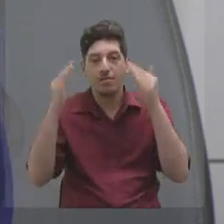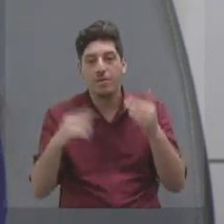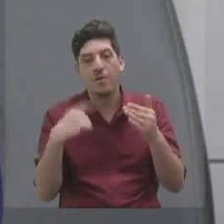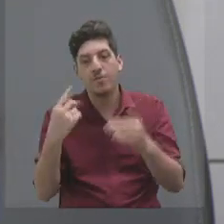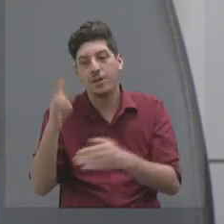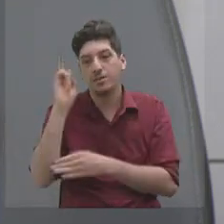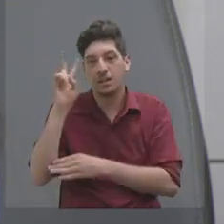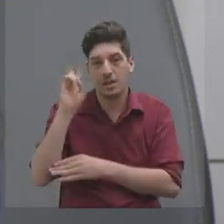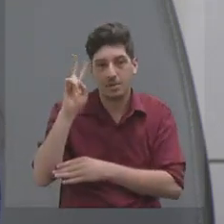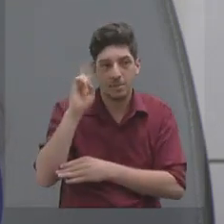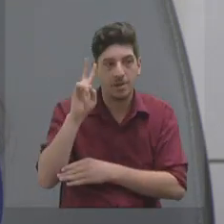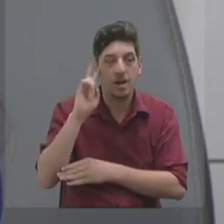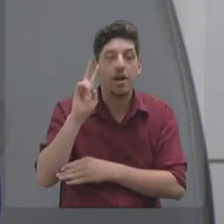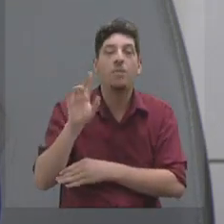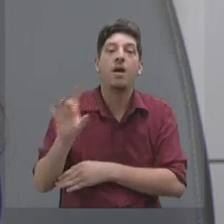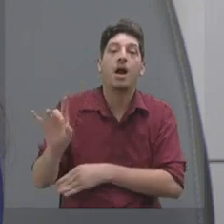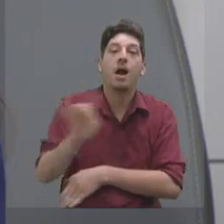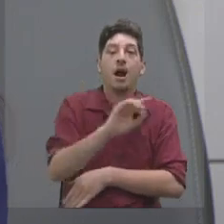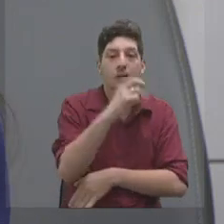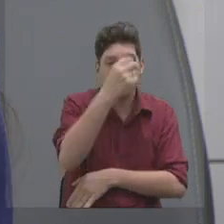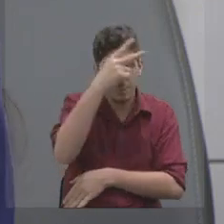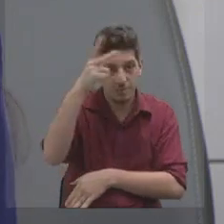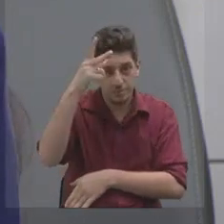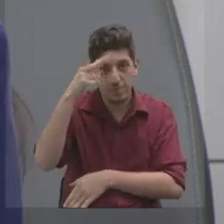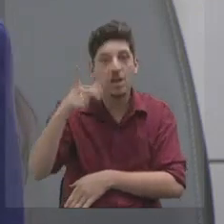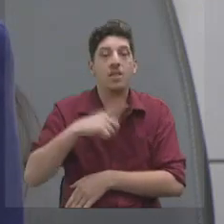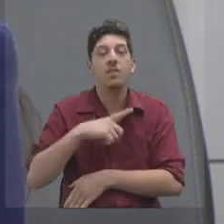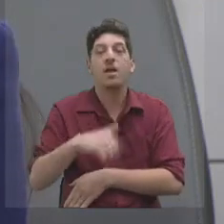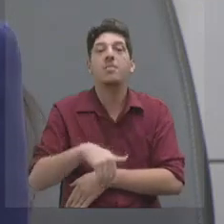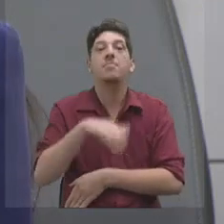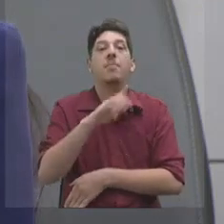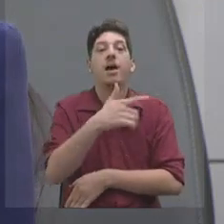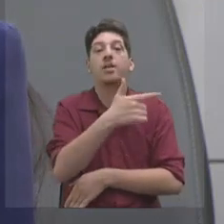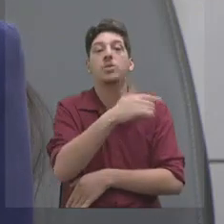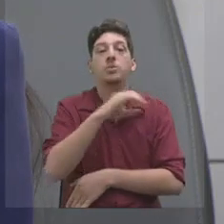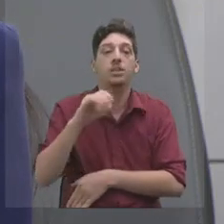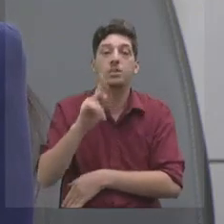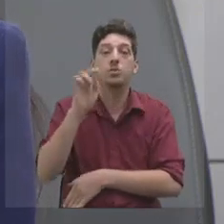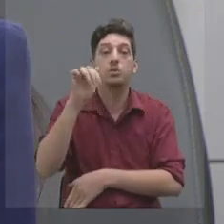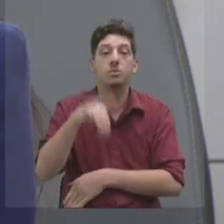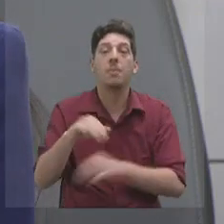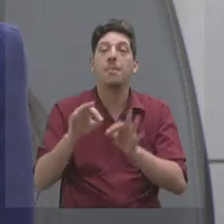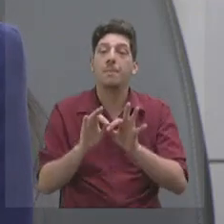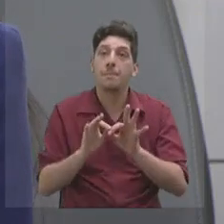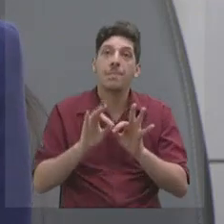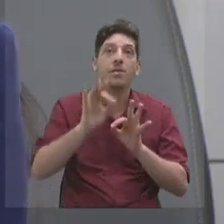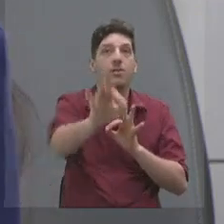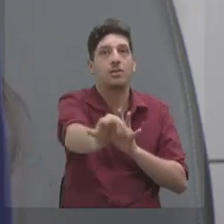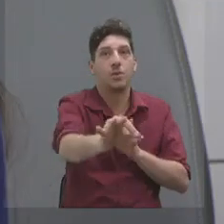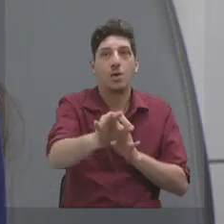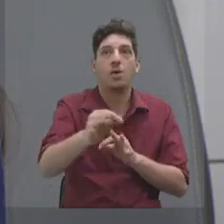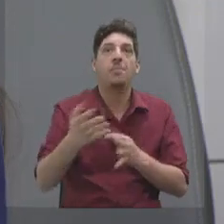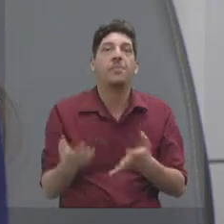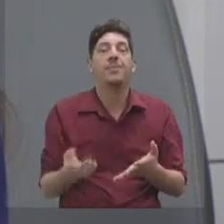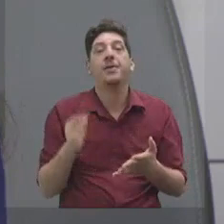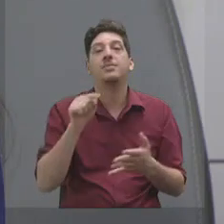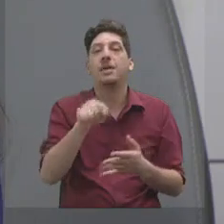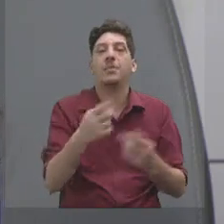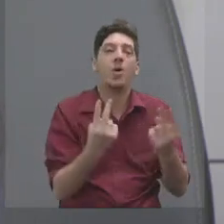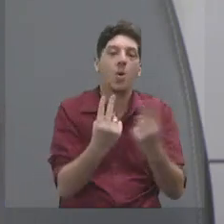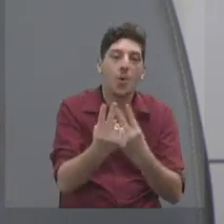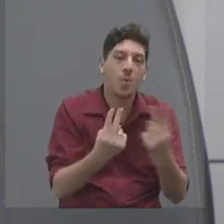que a cargo dos nossos prefeitos estão mais de 200 mil km de rodovia de rodovias de estradas